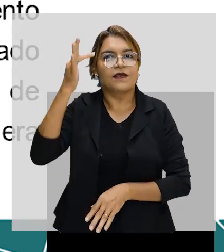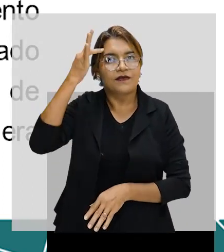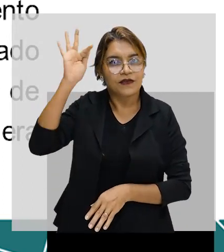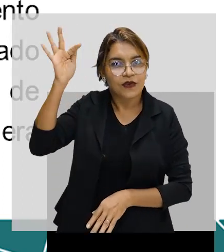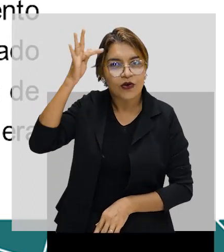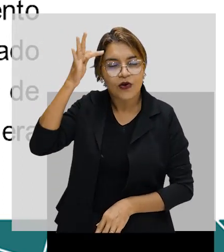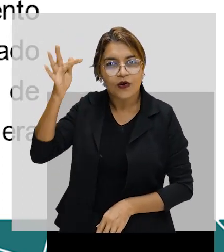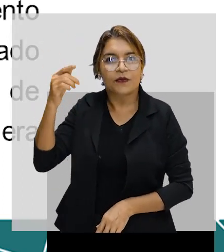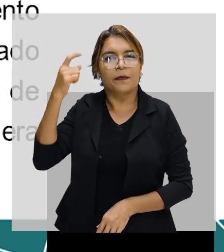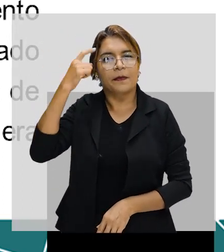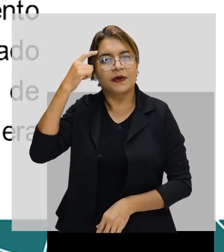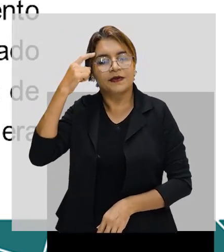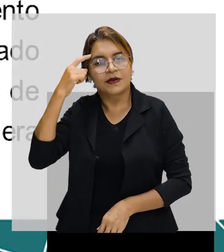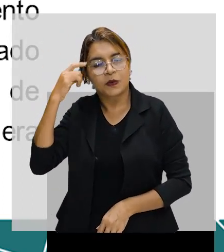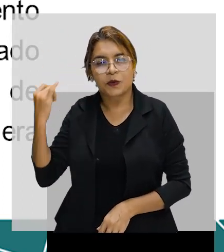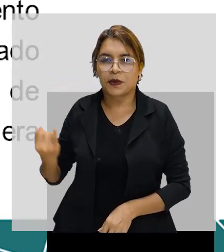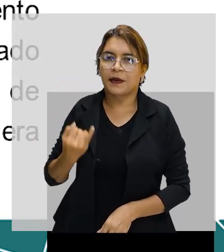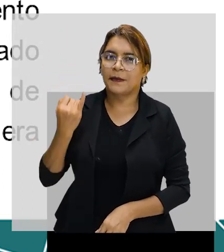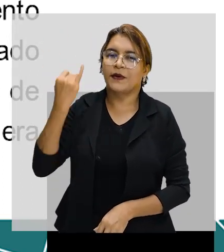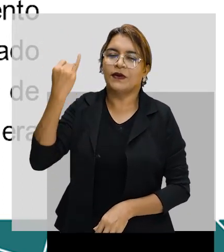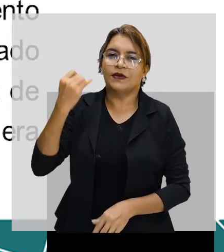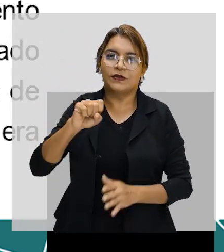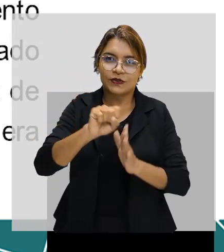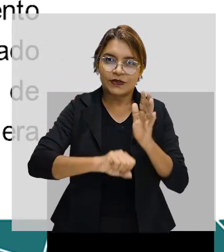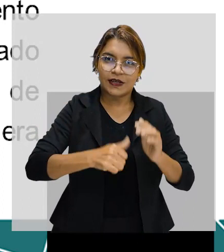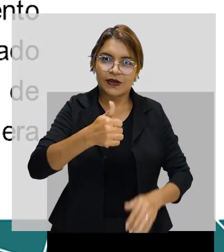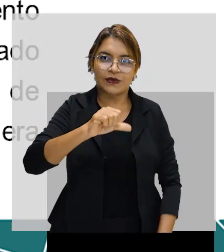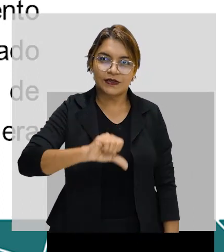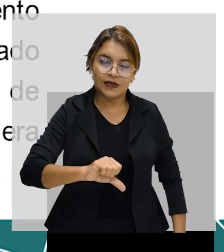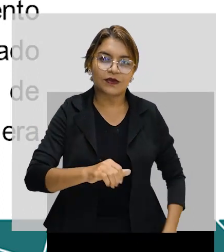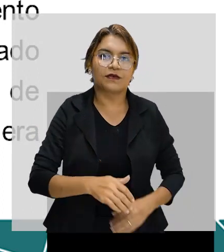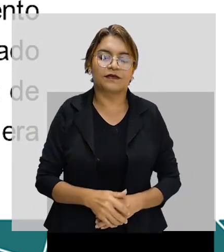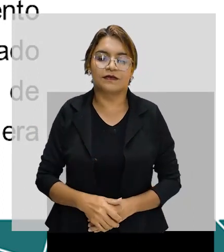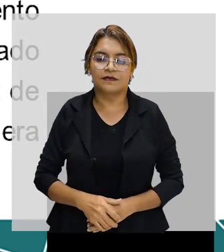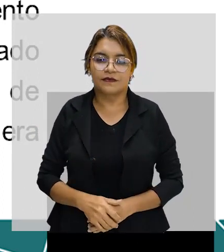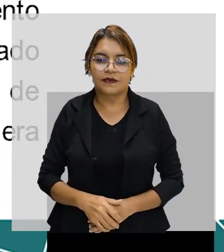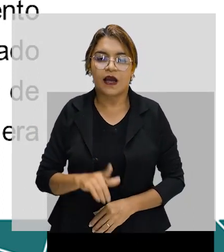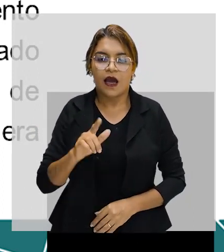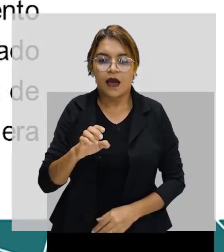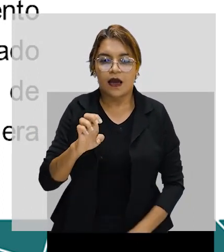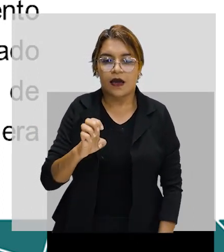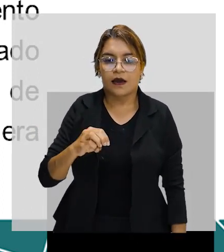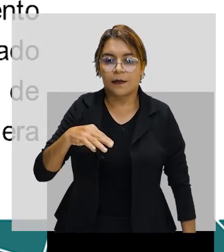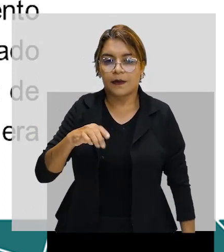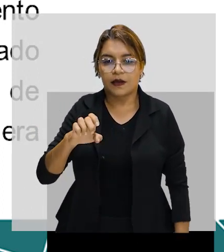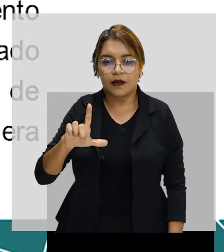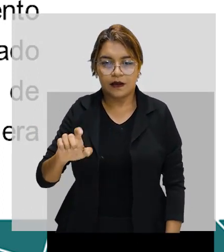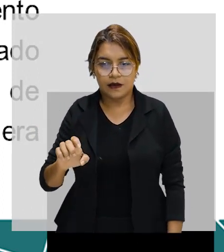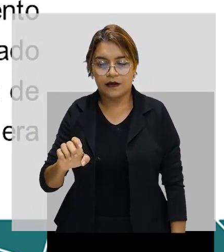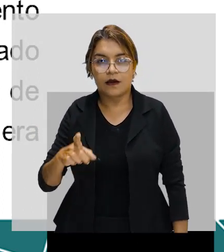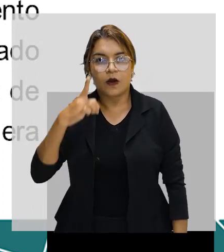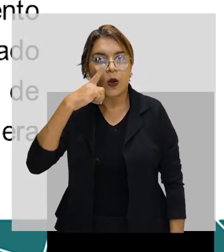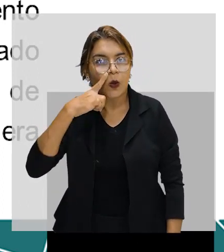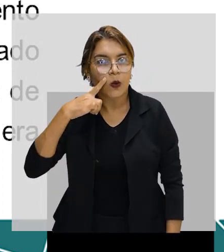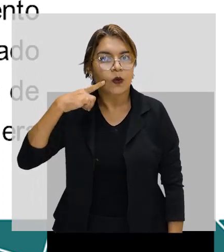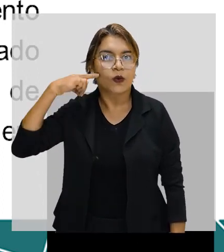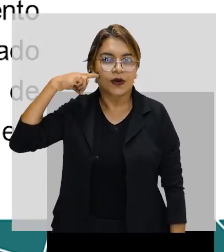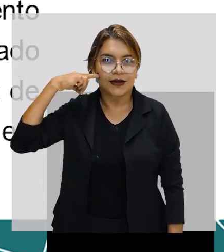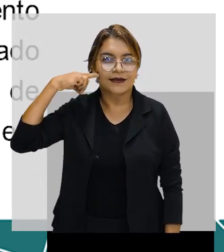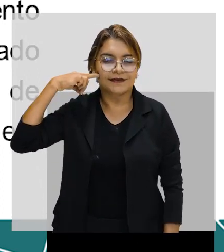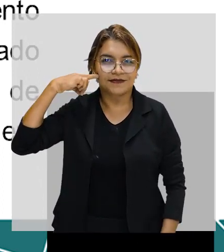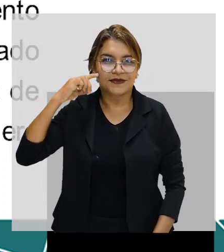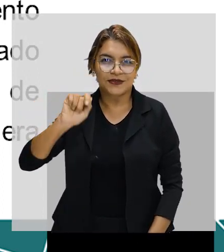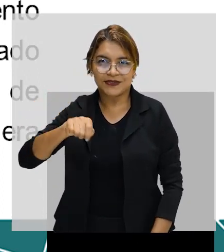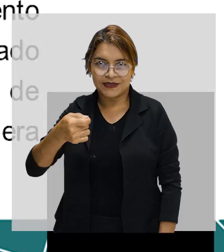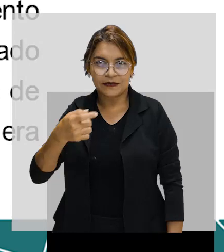um pensador importante da época, século XIX, que é o Émile Durkheim. Repetindo, o Émile